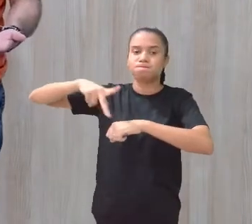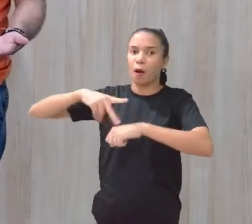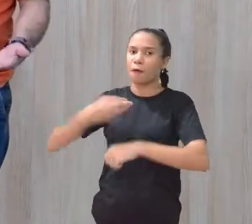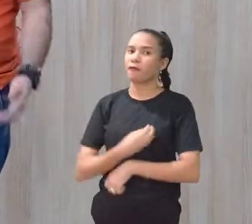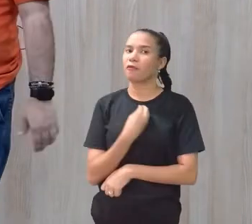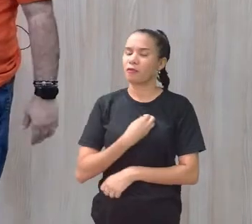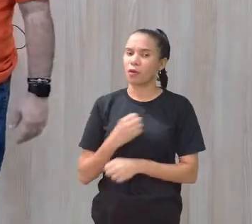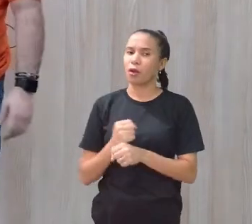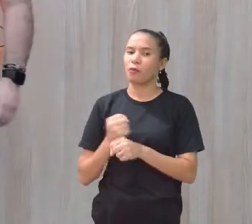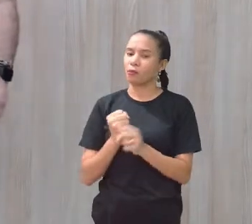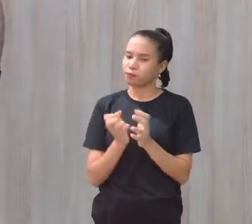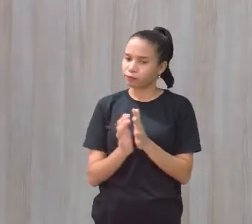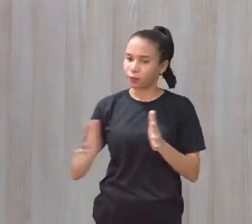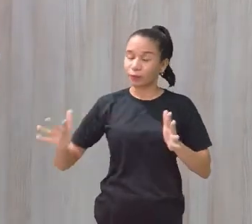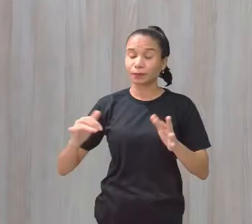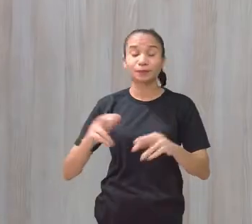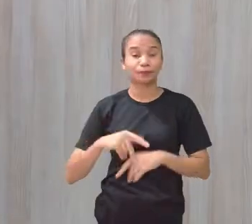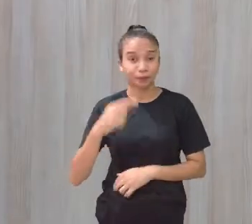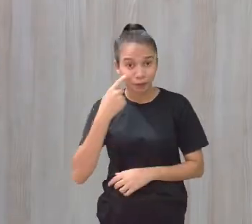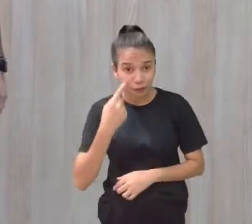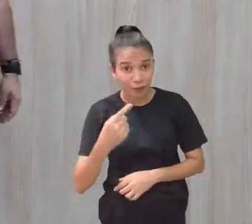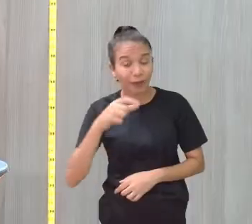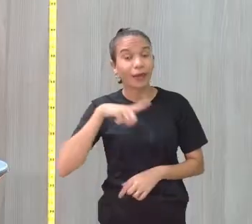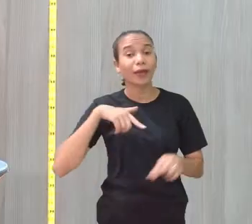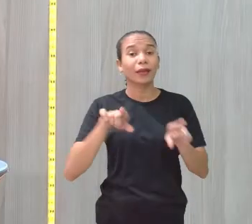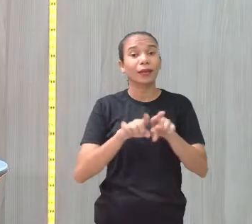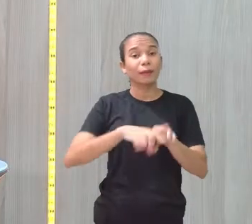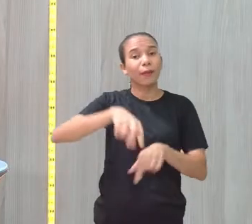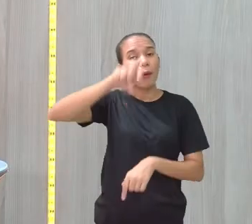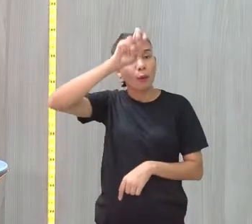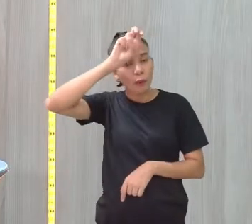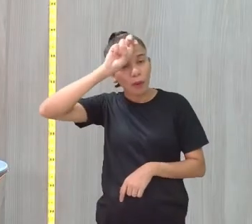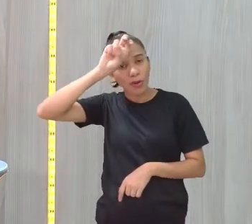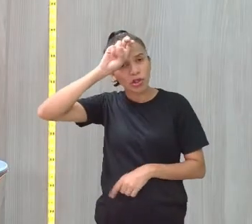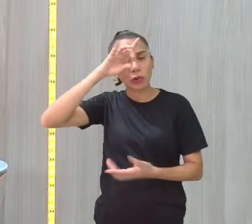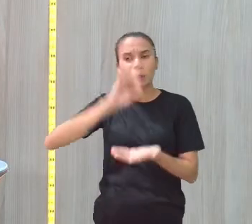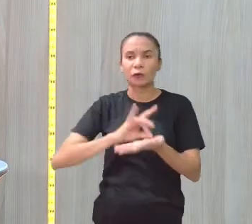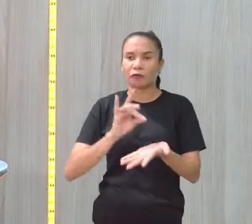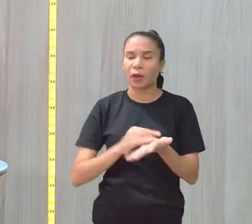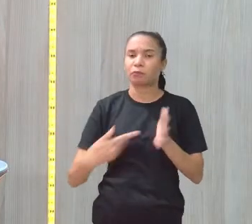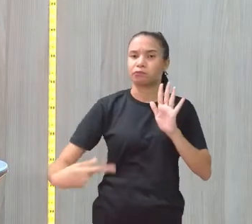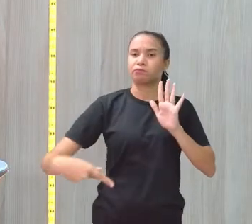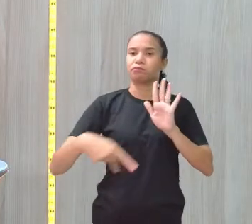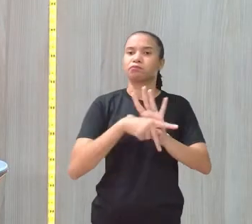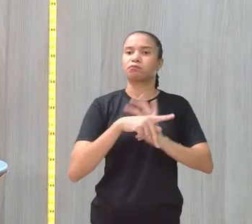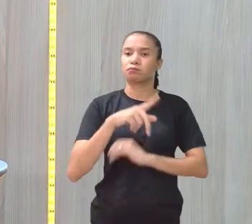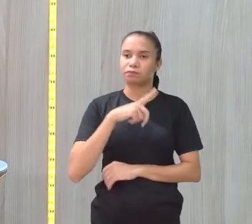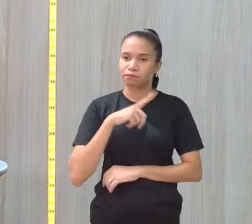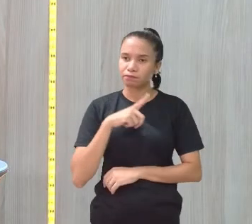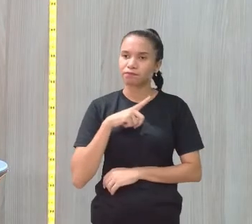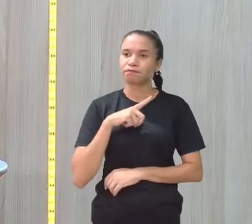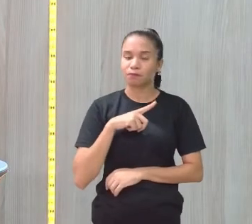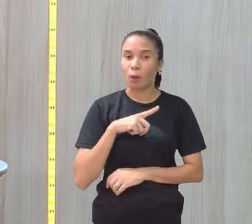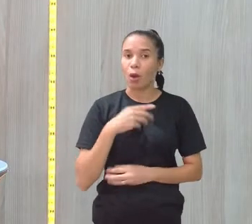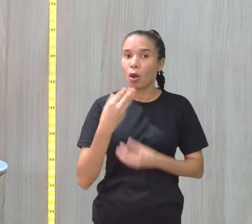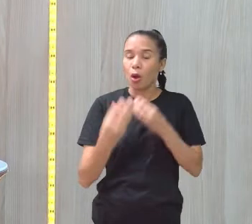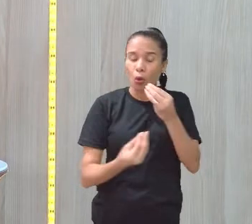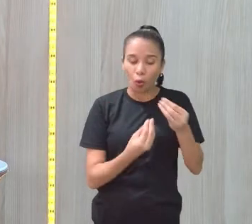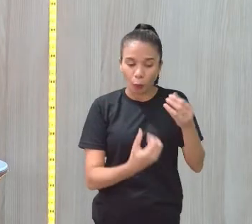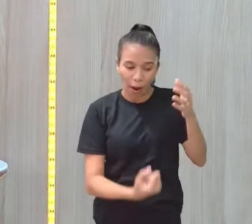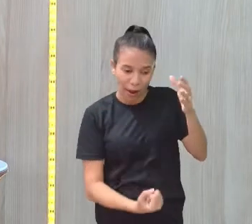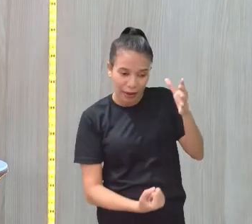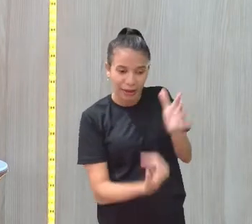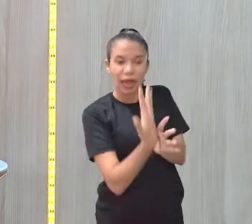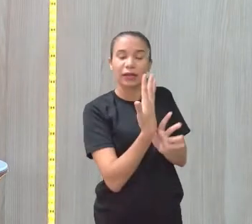tempo, né? E a civilização egípcia, né, ela é considerada um berço também